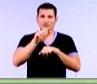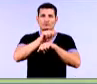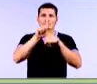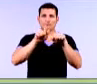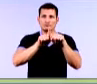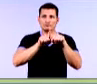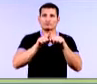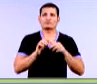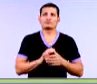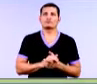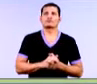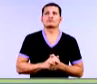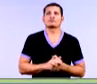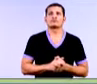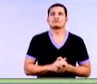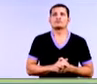algoritmo.